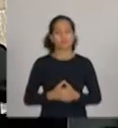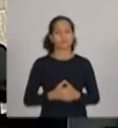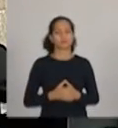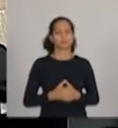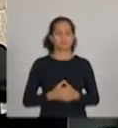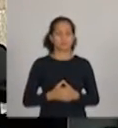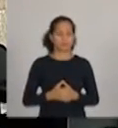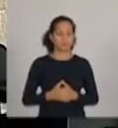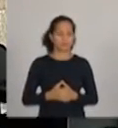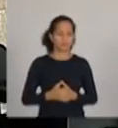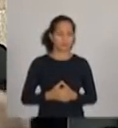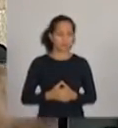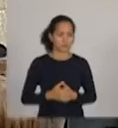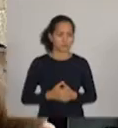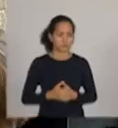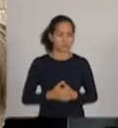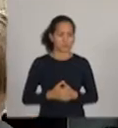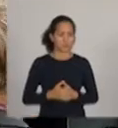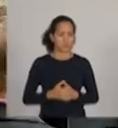Isso.